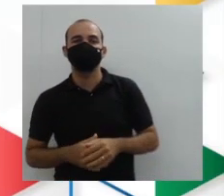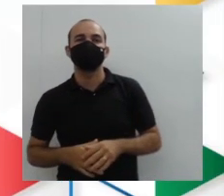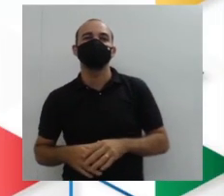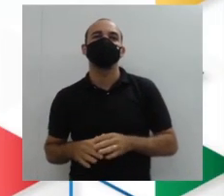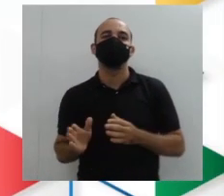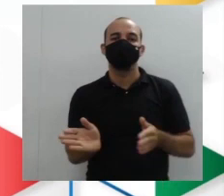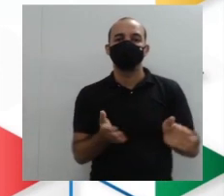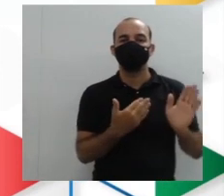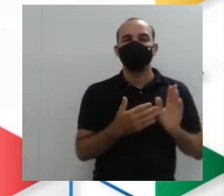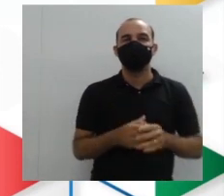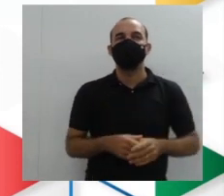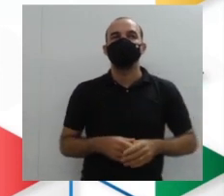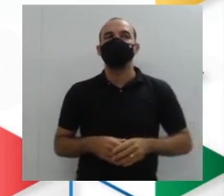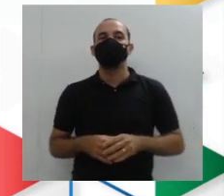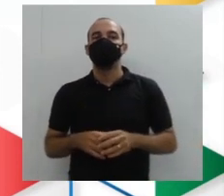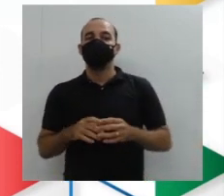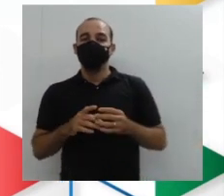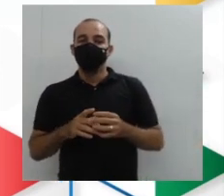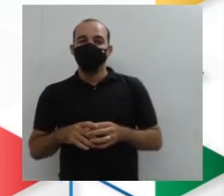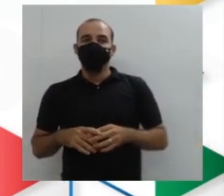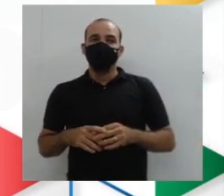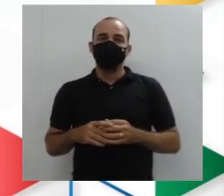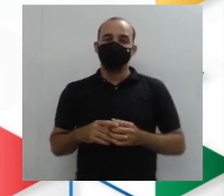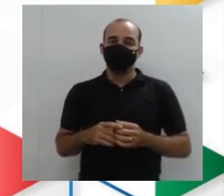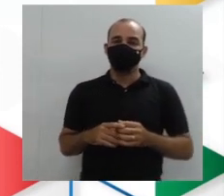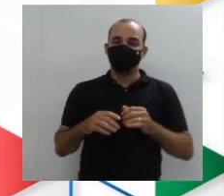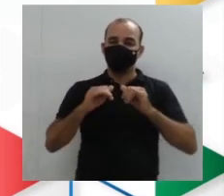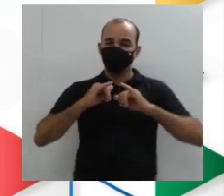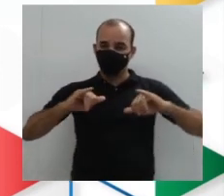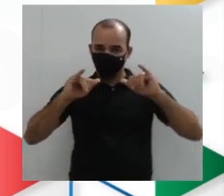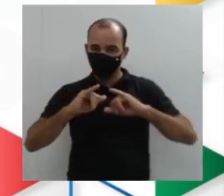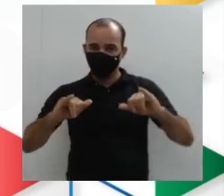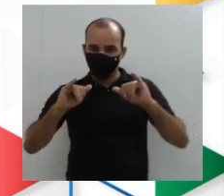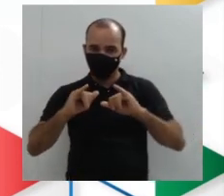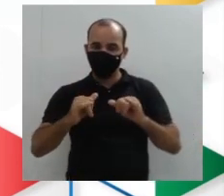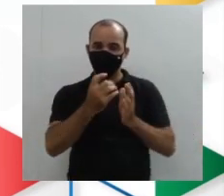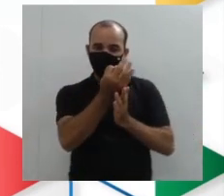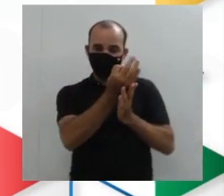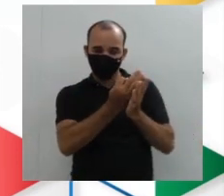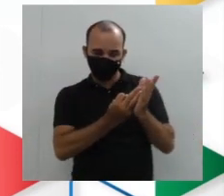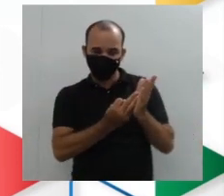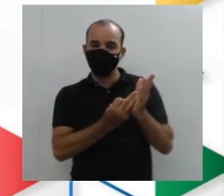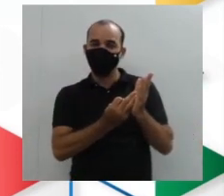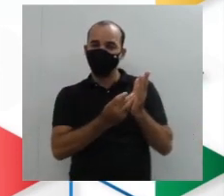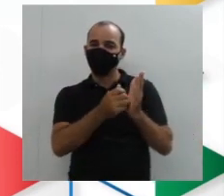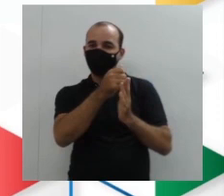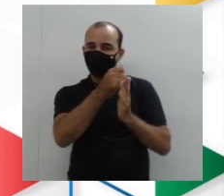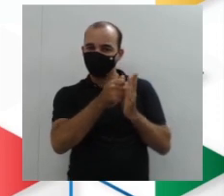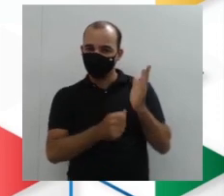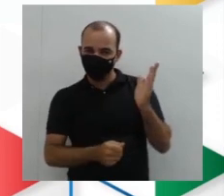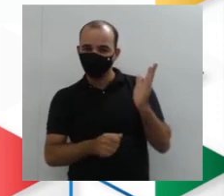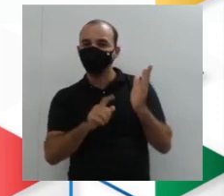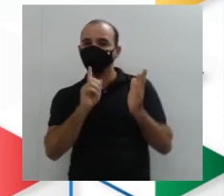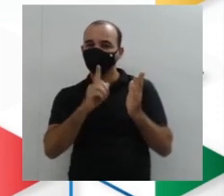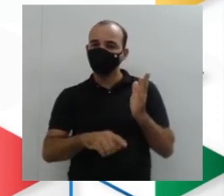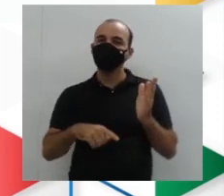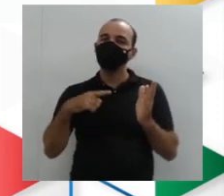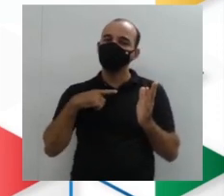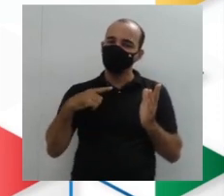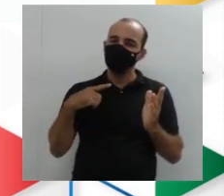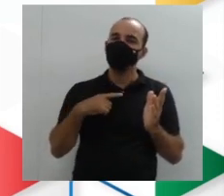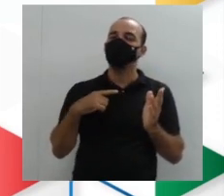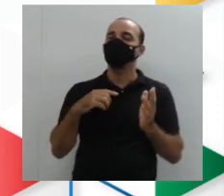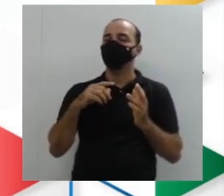na propaganda o texto é composto por linguagens, que eu já falei, a semiose, não é isso? Verbal e